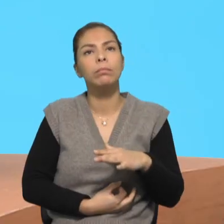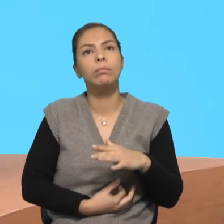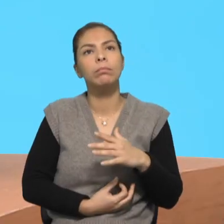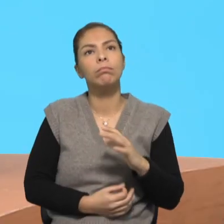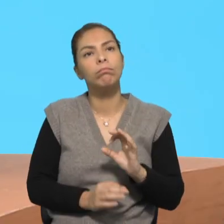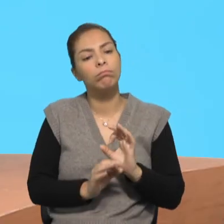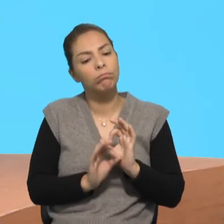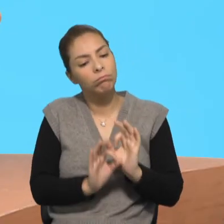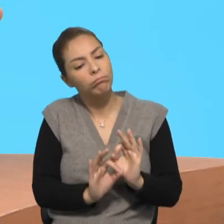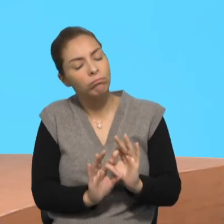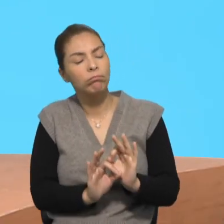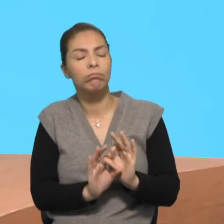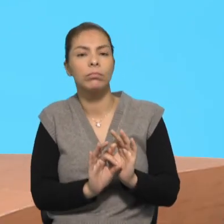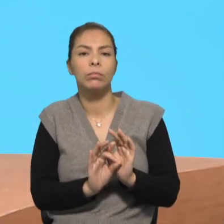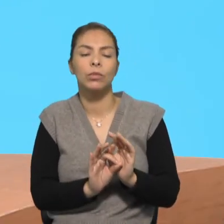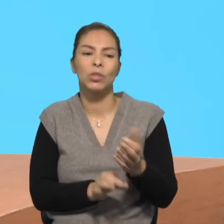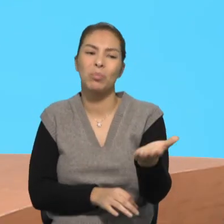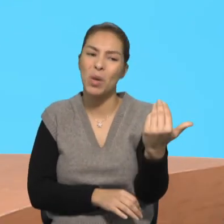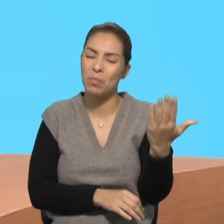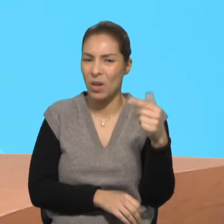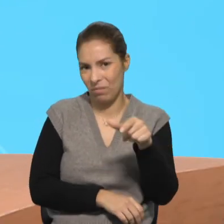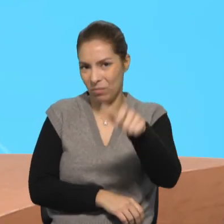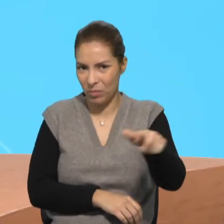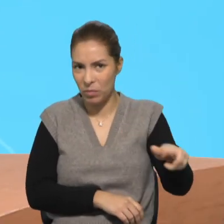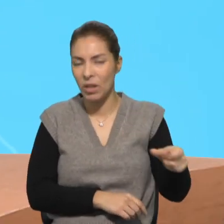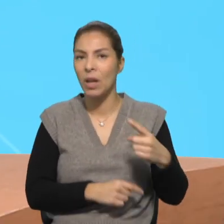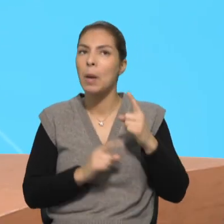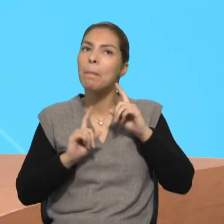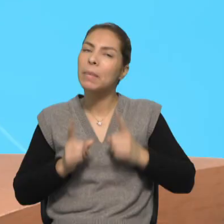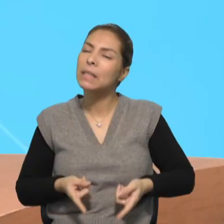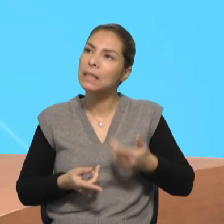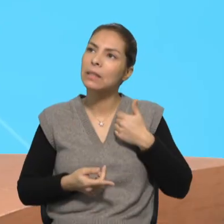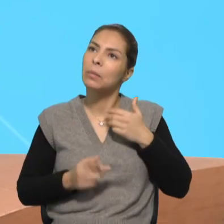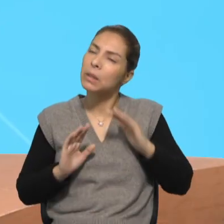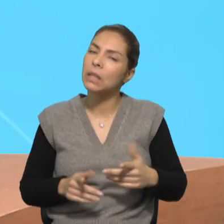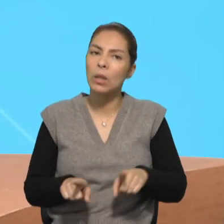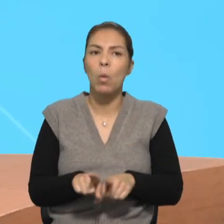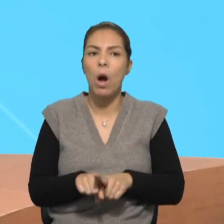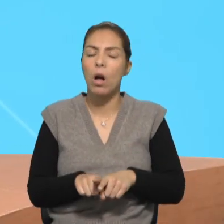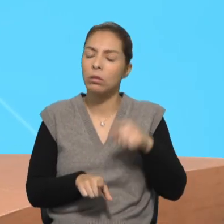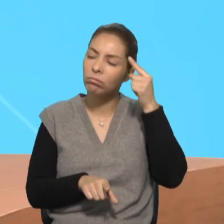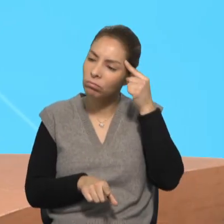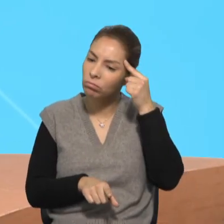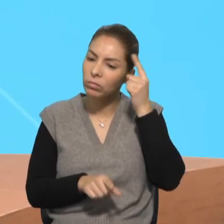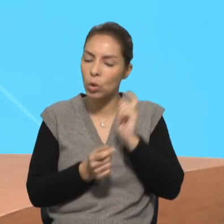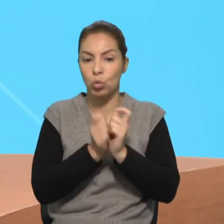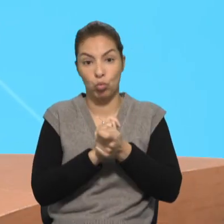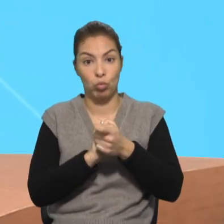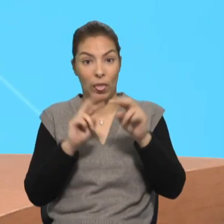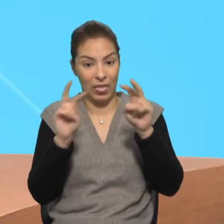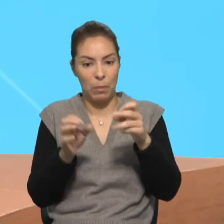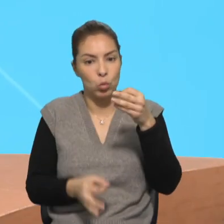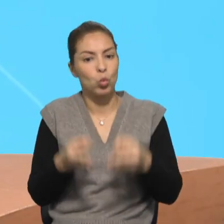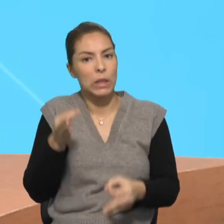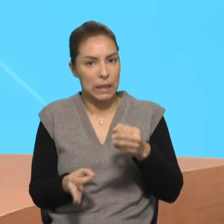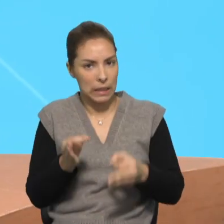desfavorecidos por aquilo que nós chamamos de justiça. Precisamos de refundar esta dimensão e o tema da justiça é certamente um tema muito